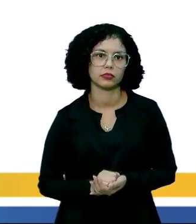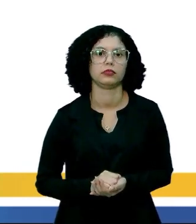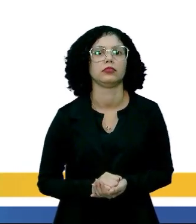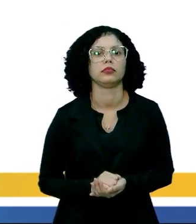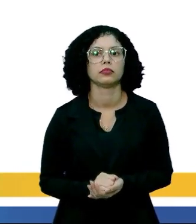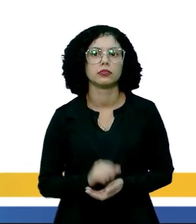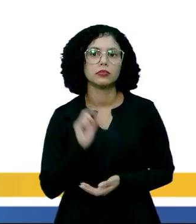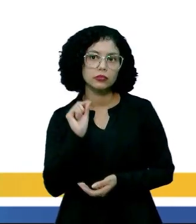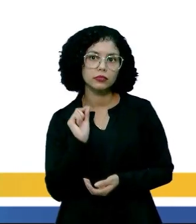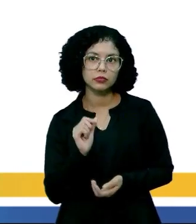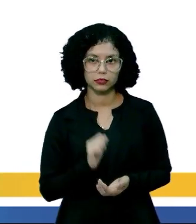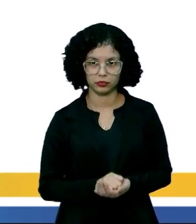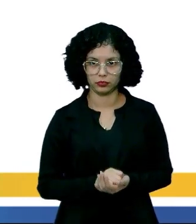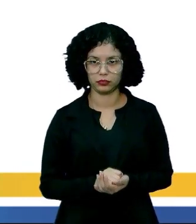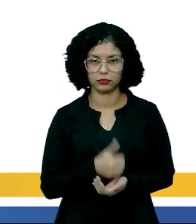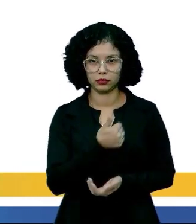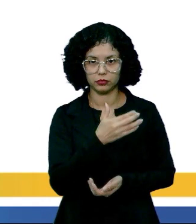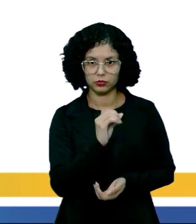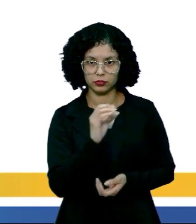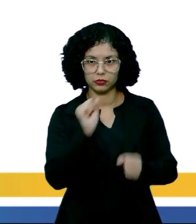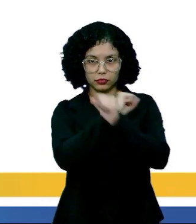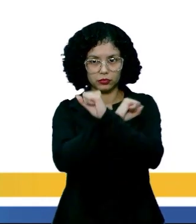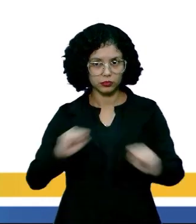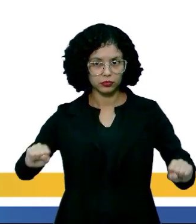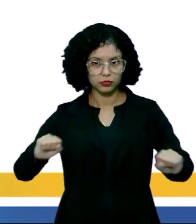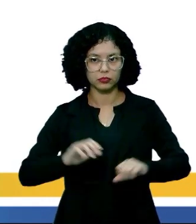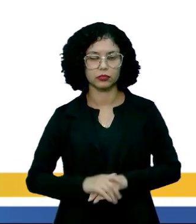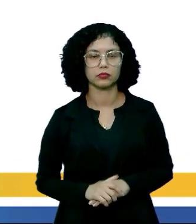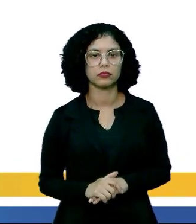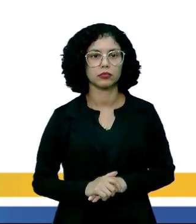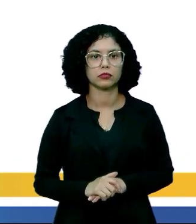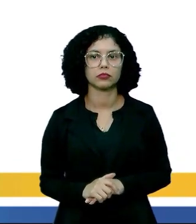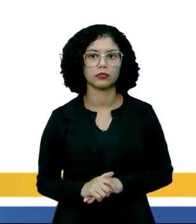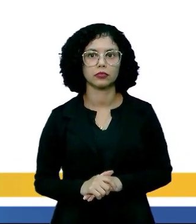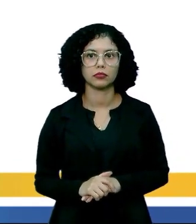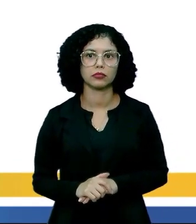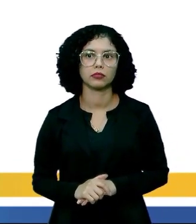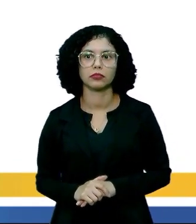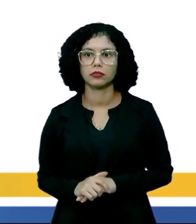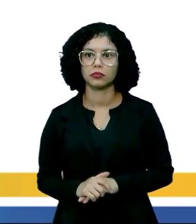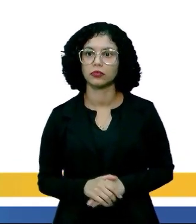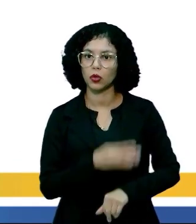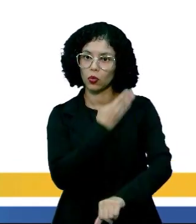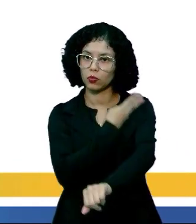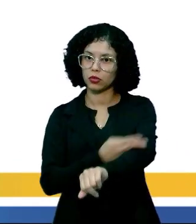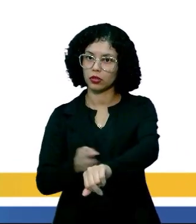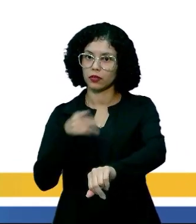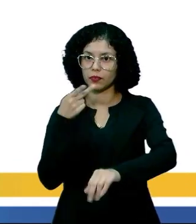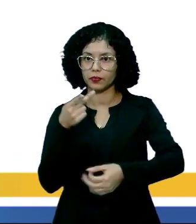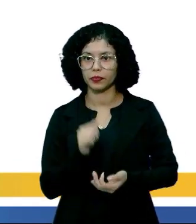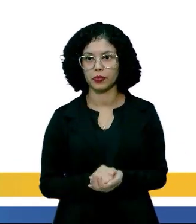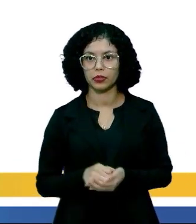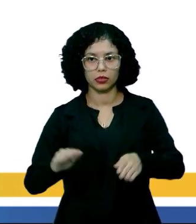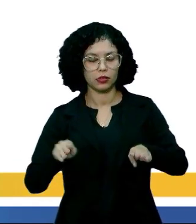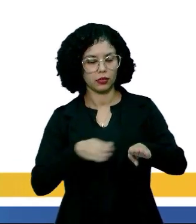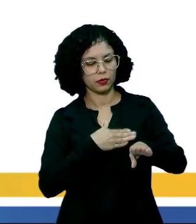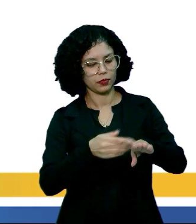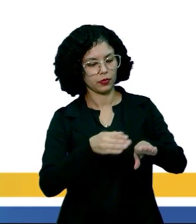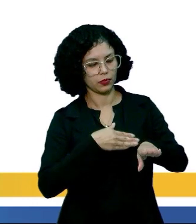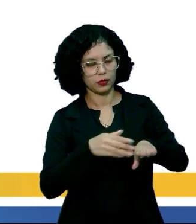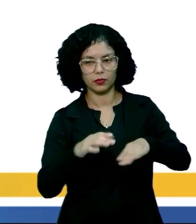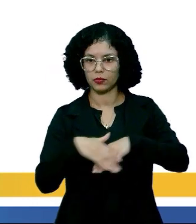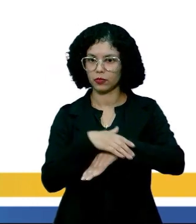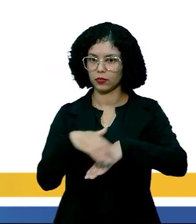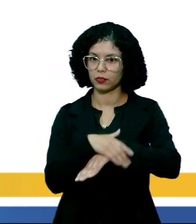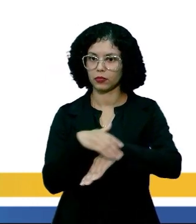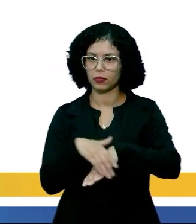E ela se refere aos 100 anos da abolição da escravidão. Nessa charge, um senhor branco tem o seu sapato, que